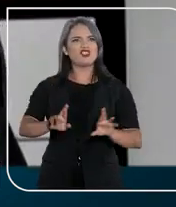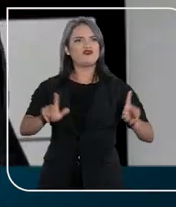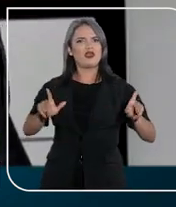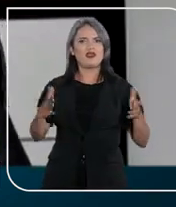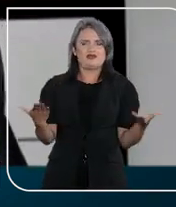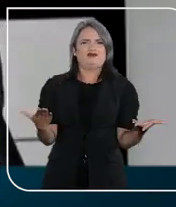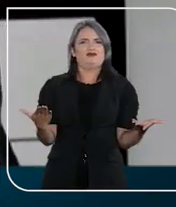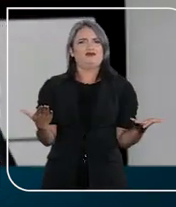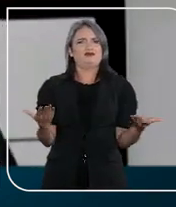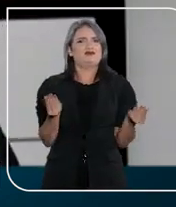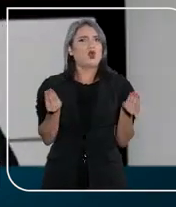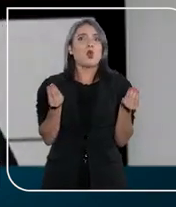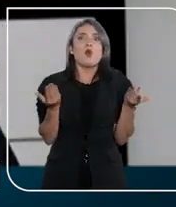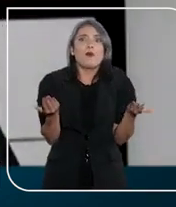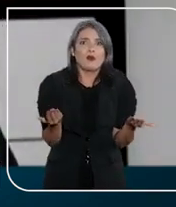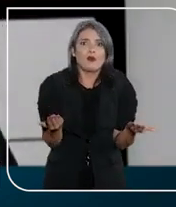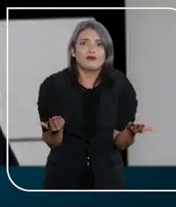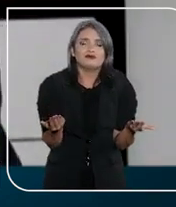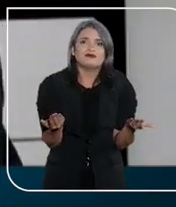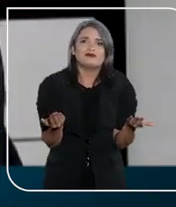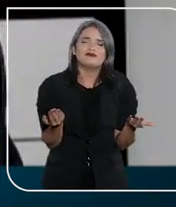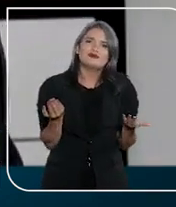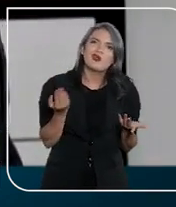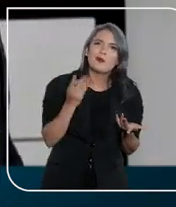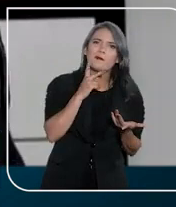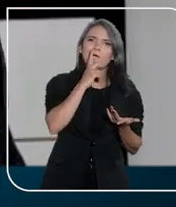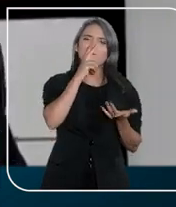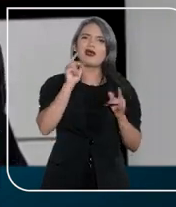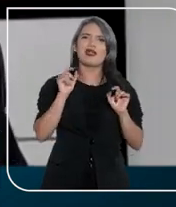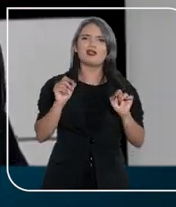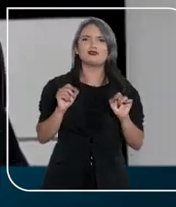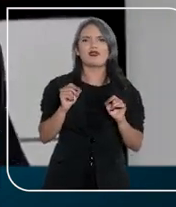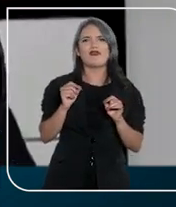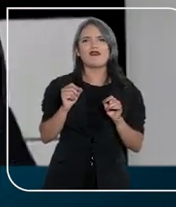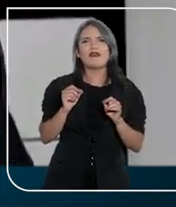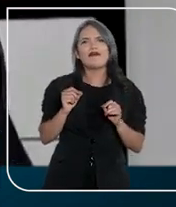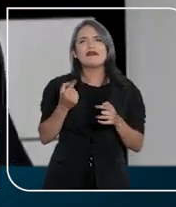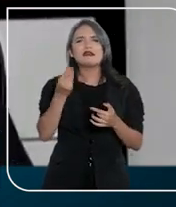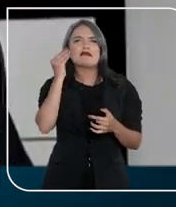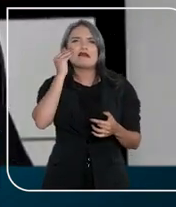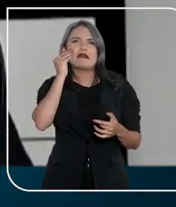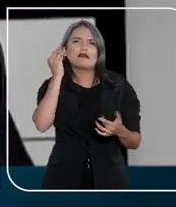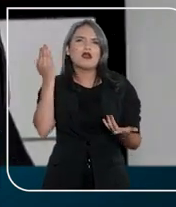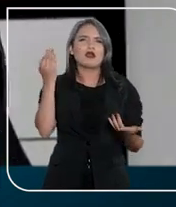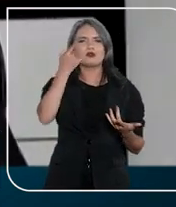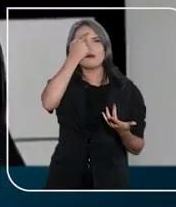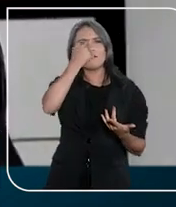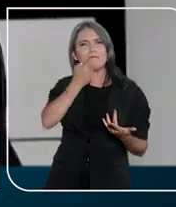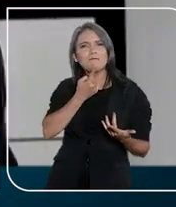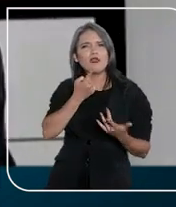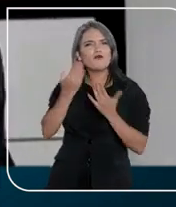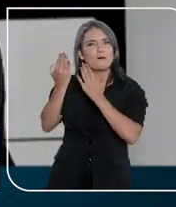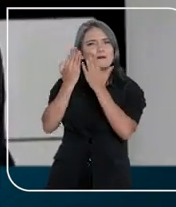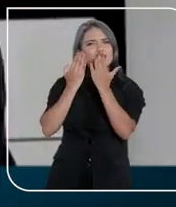objetivo. Me parece aqui que nós estamos buscando a construção de um perfil psicológico que se assemelha, para